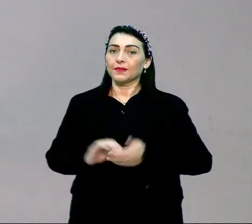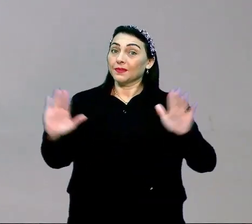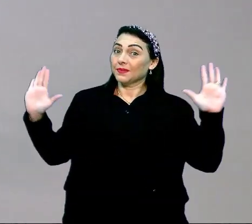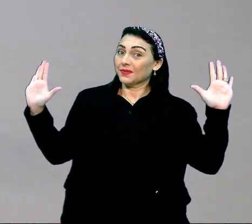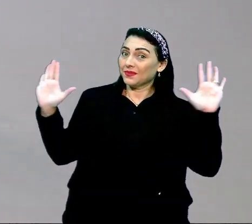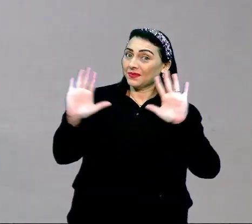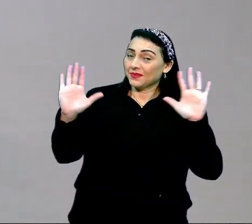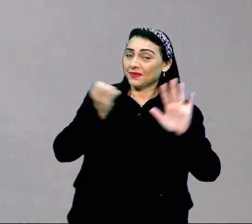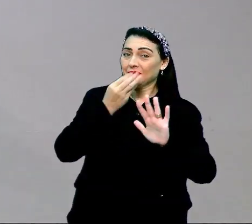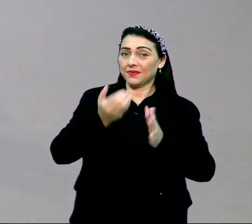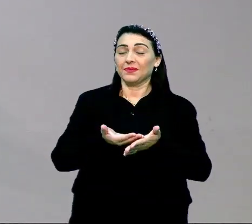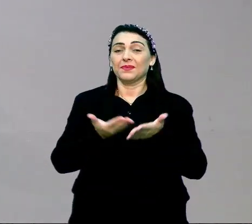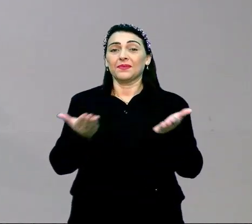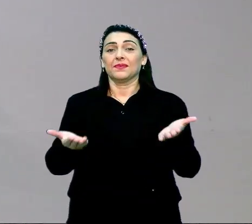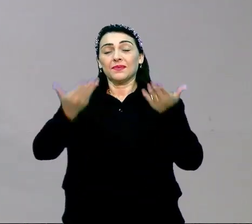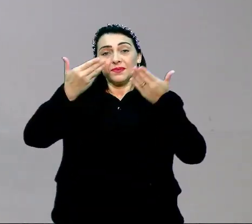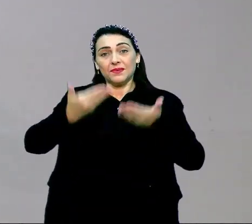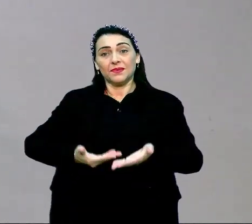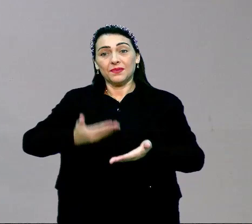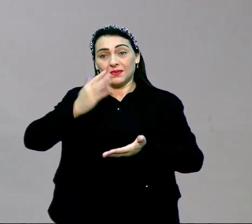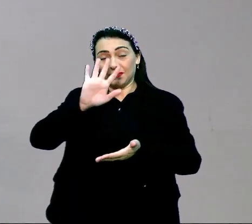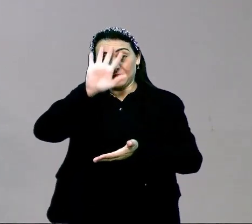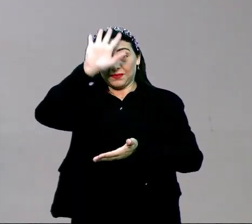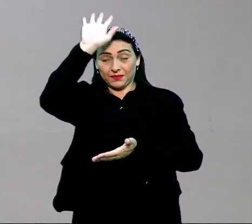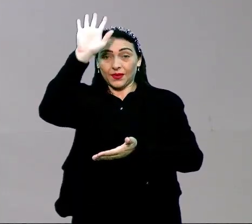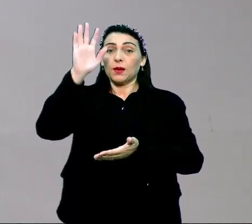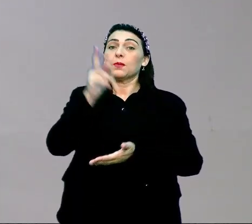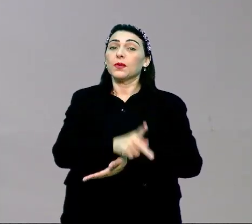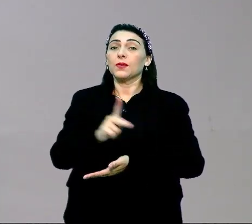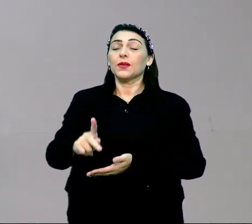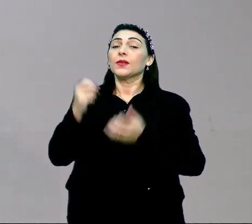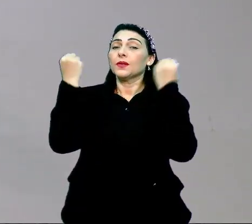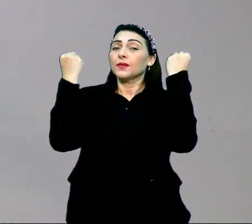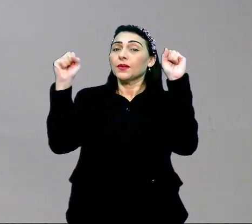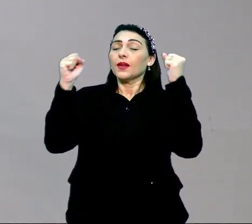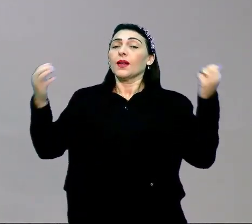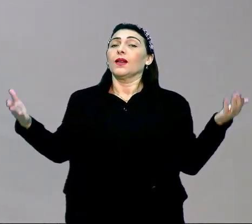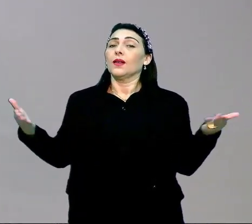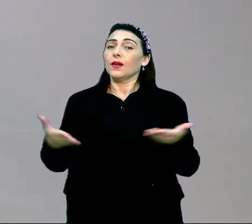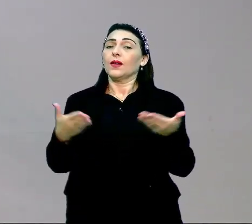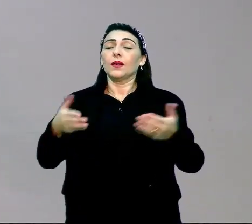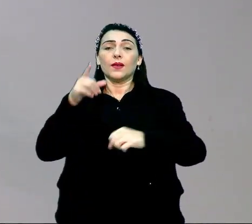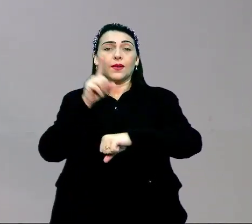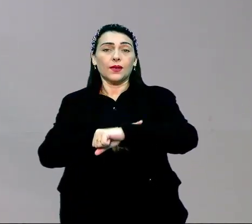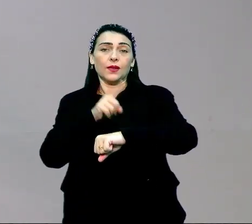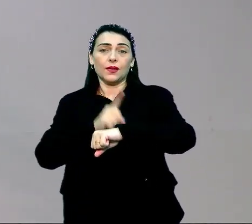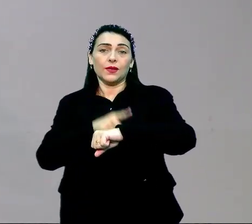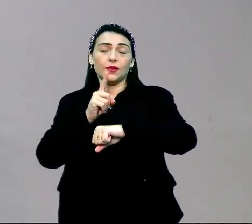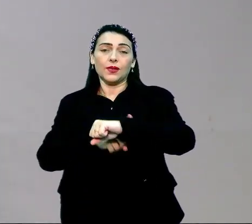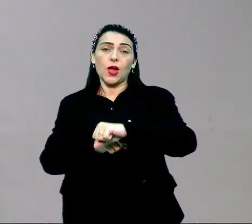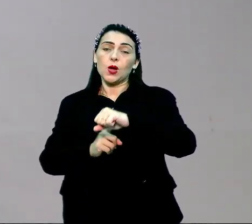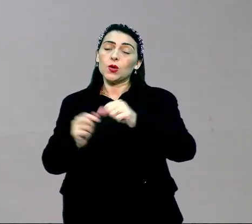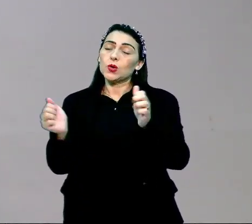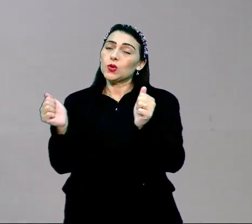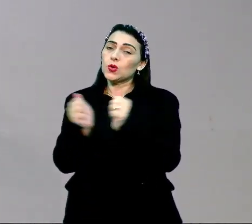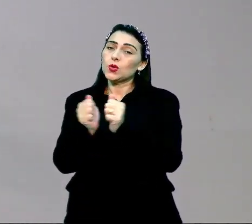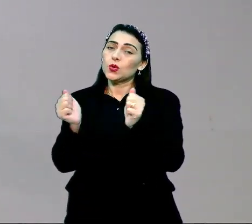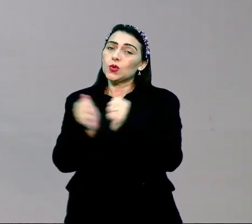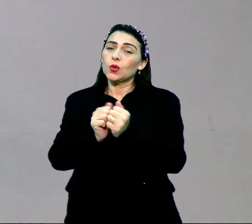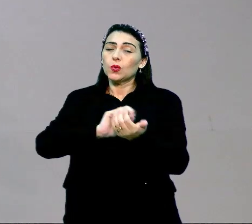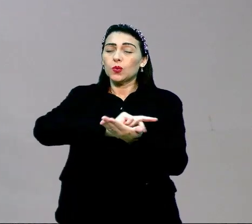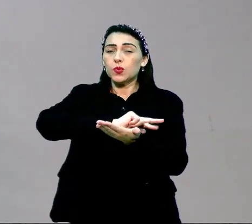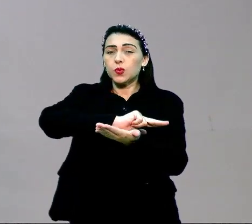E aí, tudo bom com vocês? Eu sou o André Vasconcelos, professor de Educação Física, e agora é hora de a gente embarcar nesse